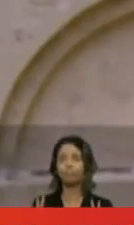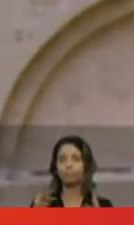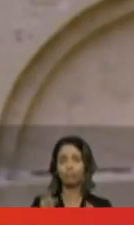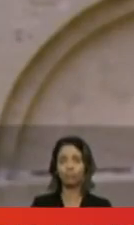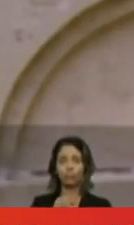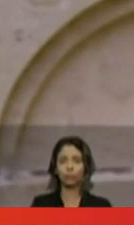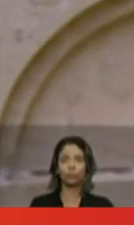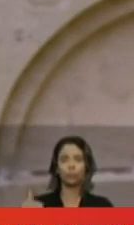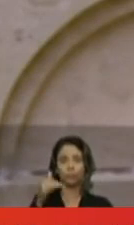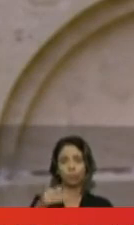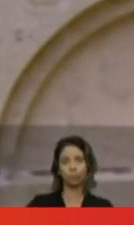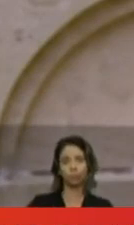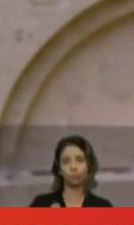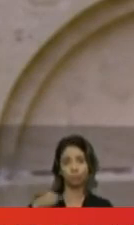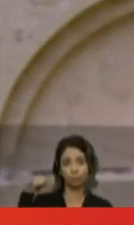conta.